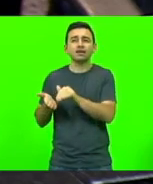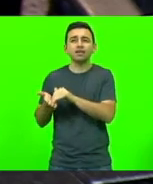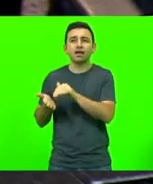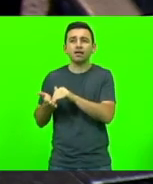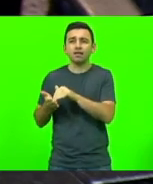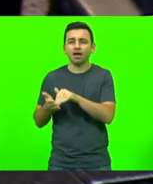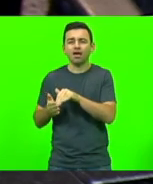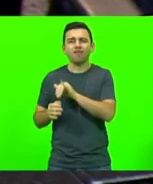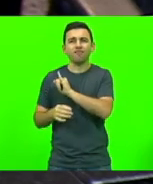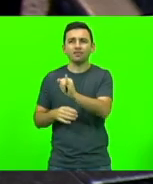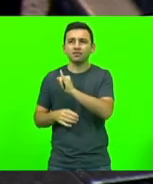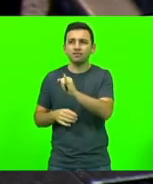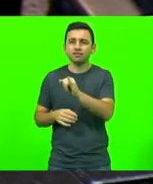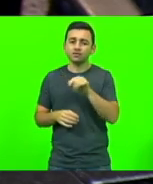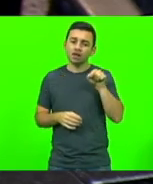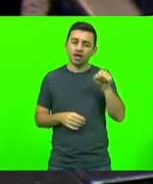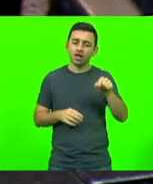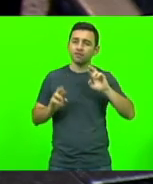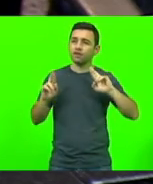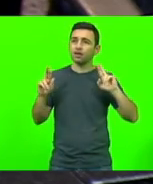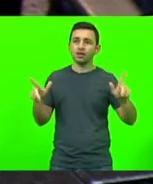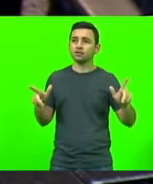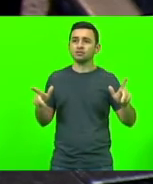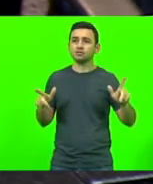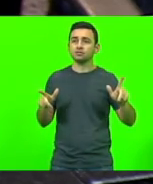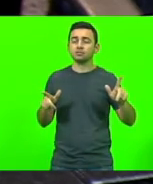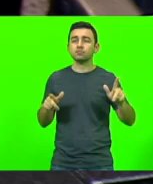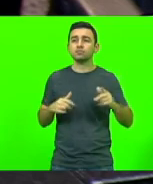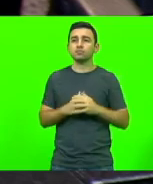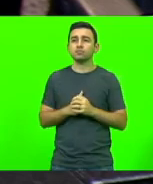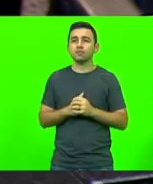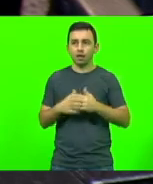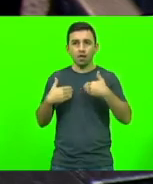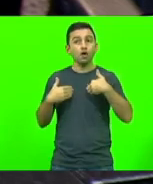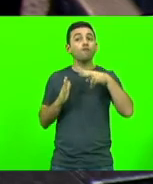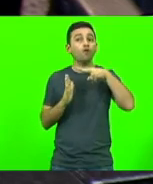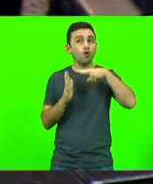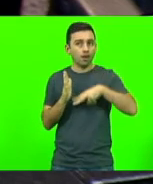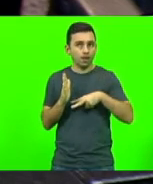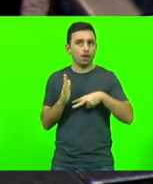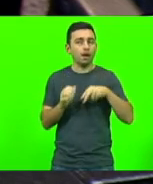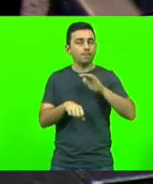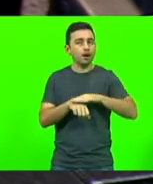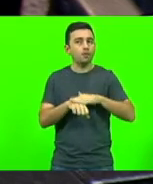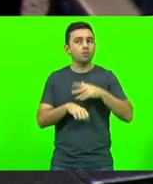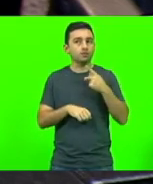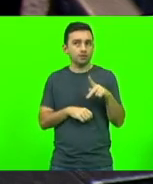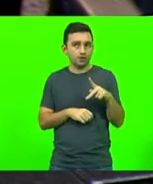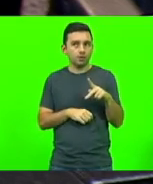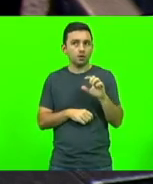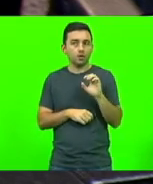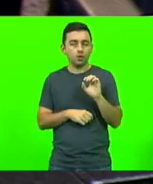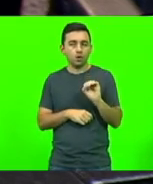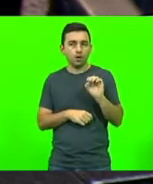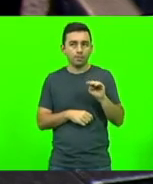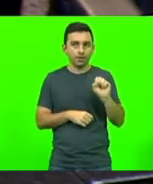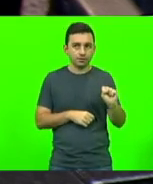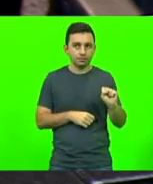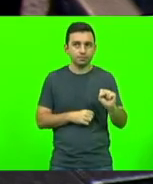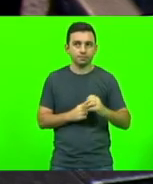fazendo. Não, não é essa a recomendação. Eu vou ler para vocês a recomendação da Organização Mundial de